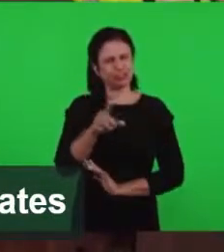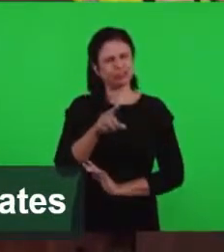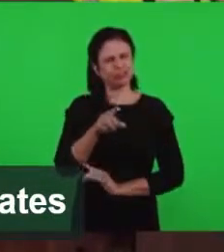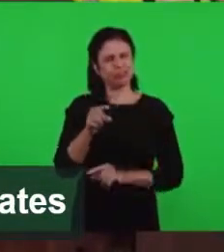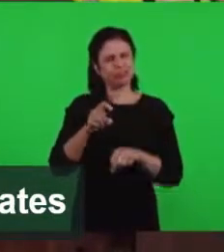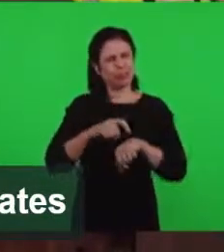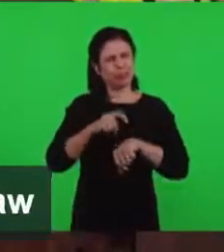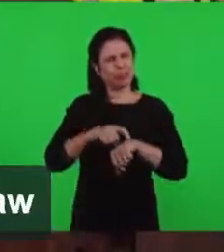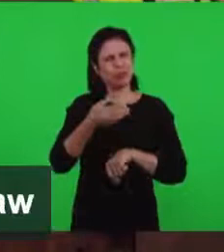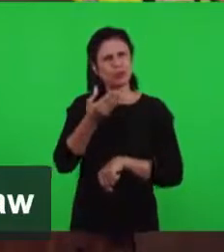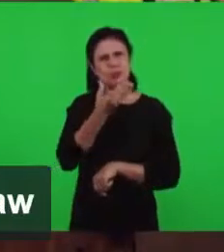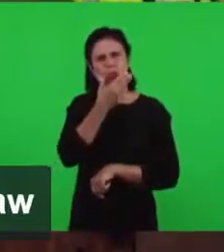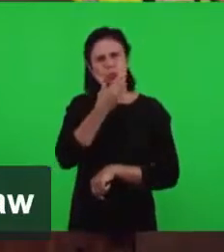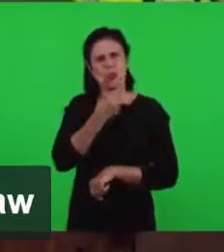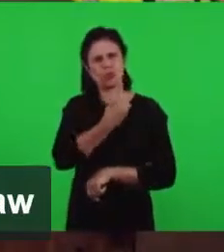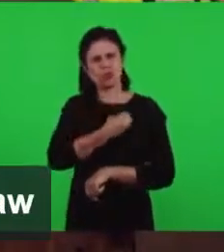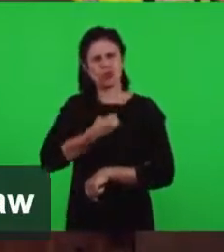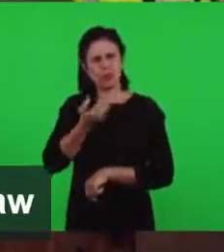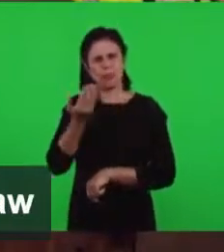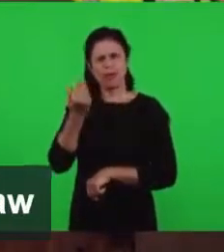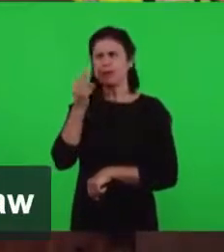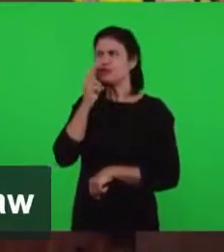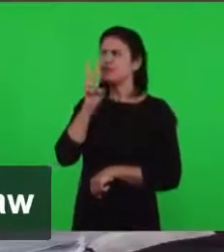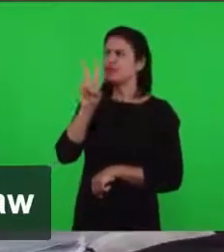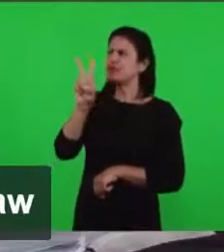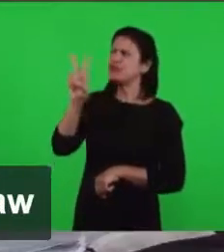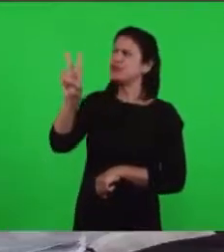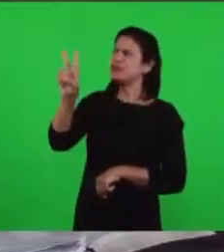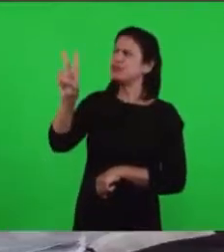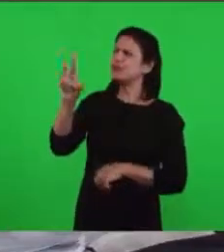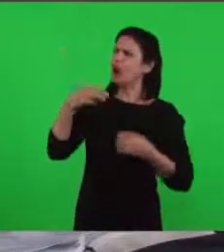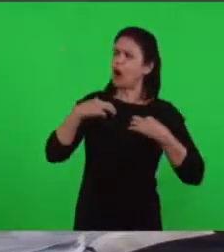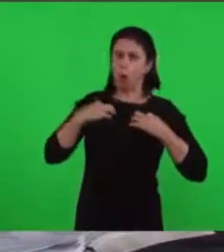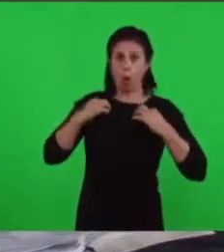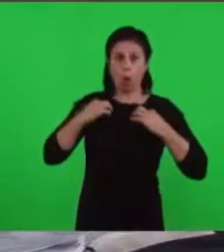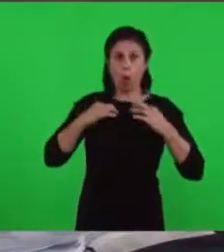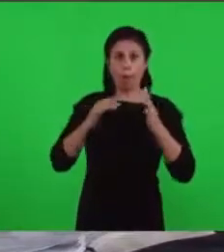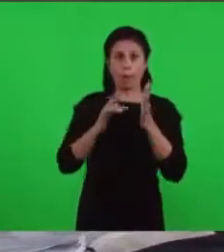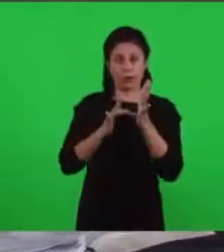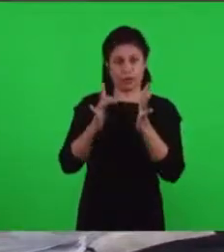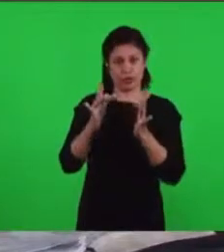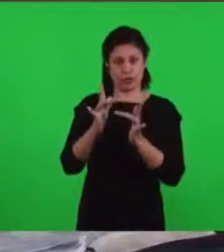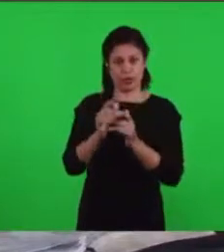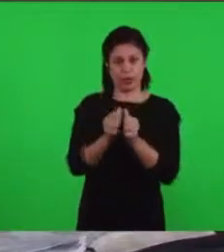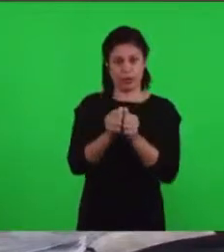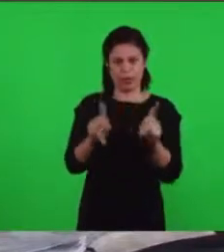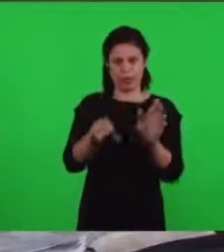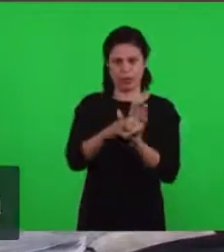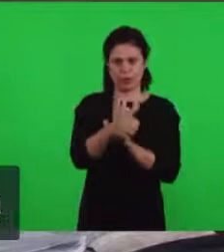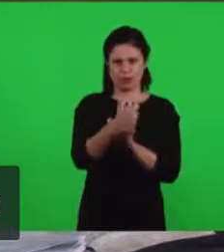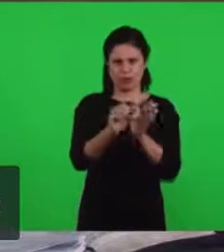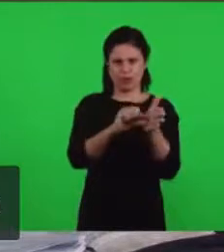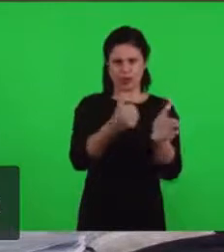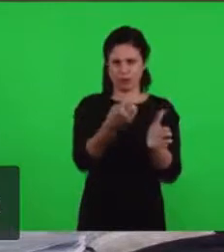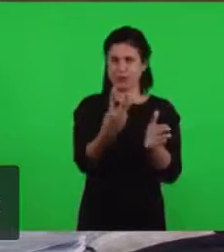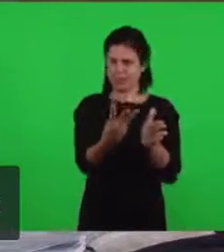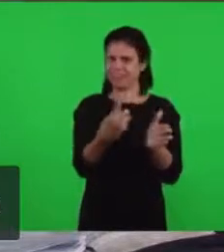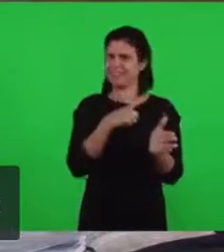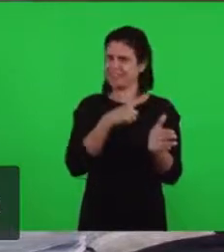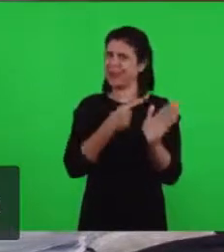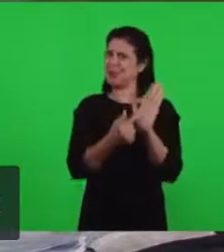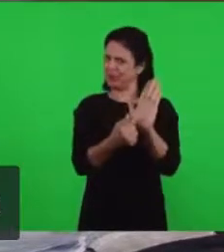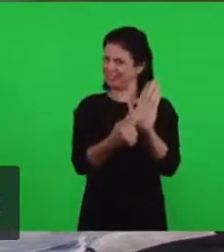joão contempla as verbas do senhor jesus que ele viu em apocalipse capítulo universo 13 então vamos ver a resposta que